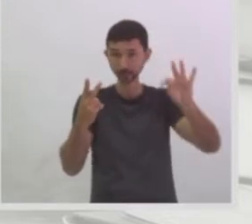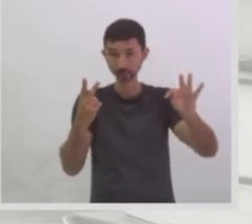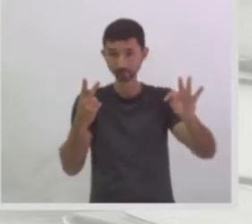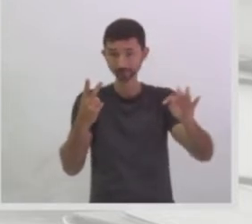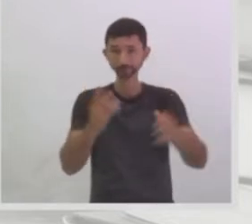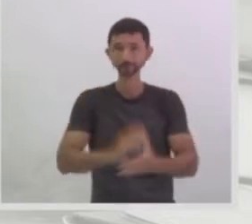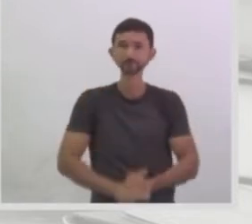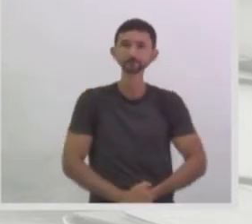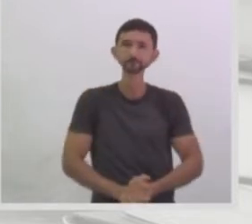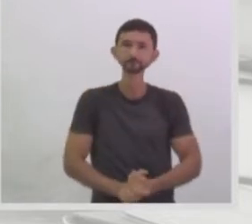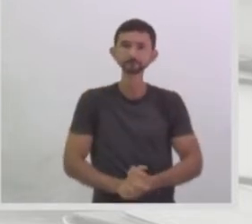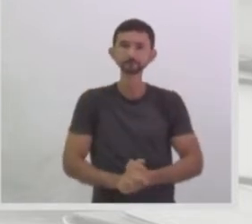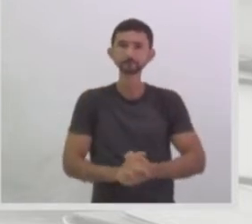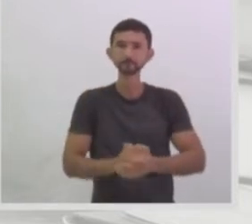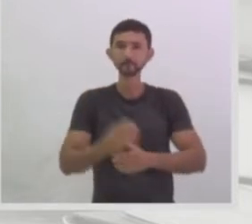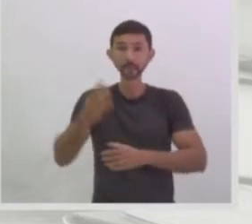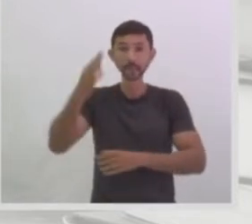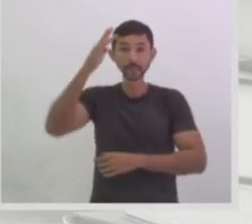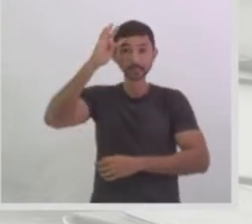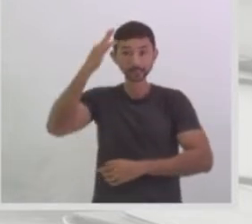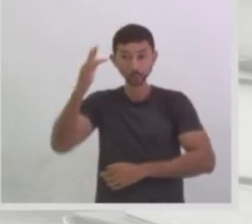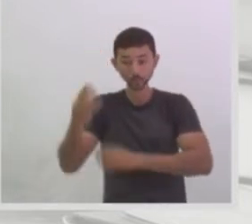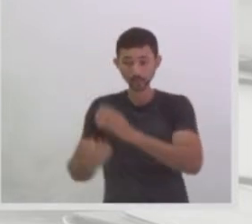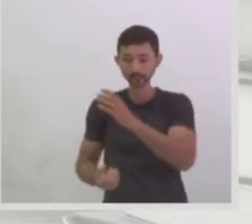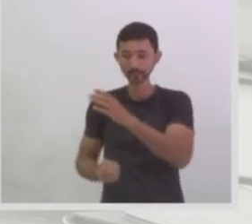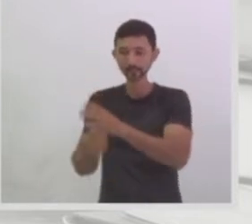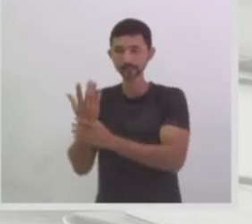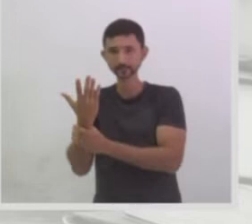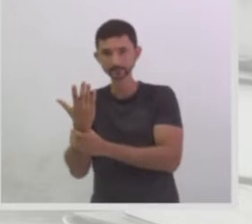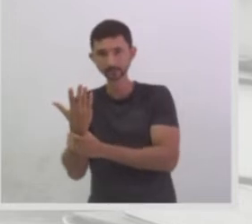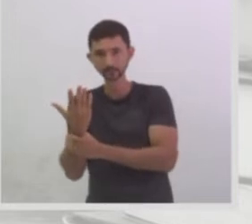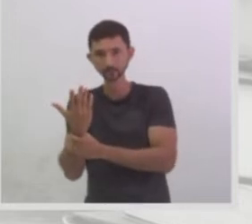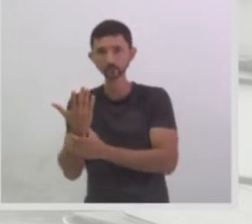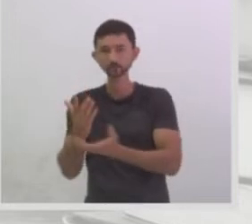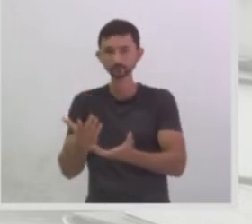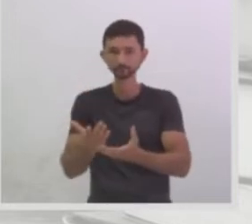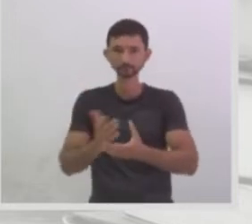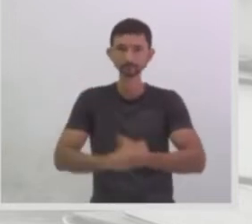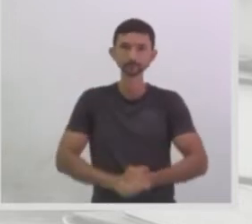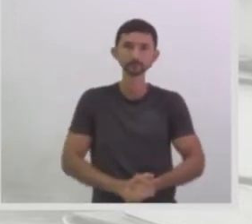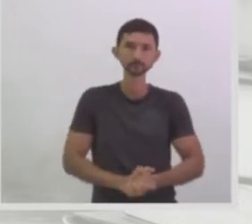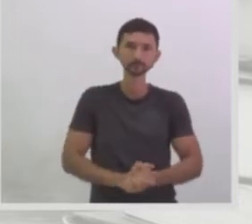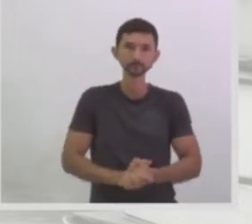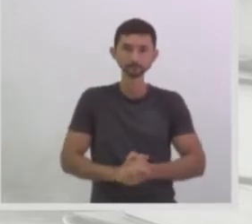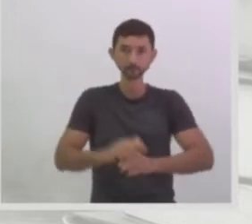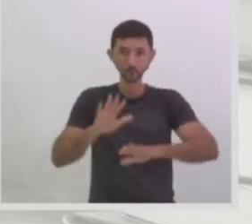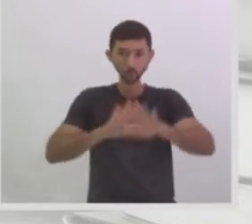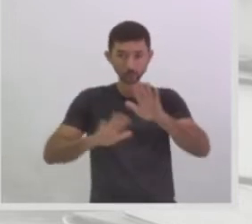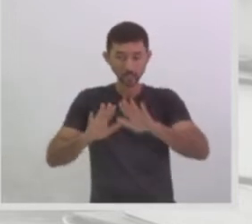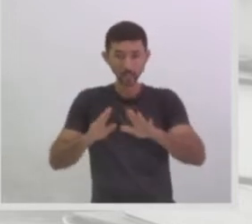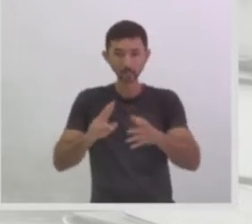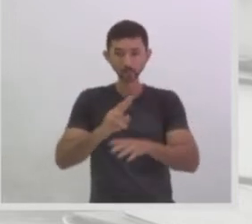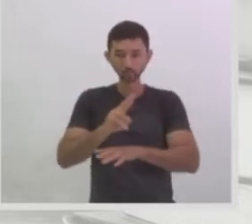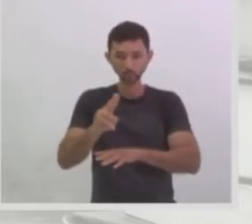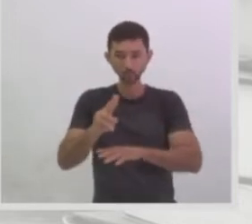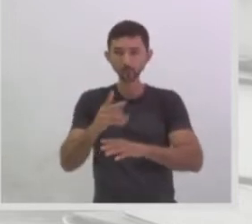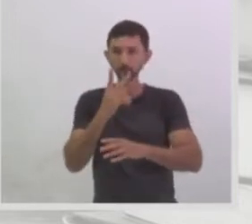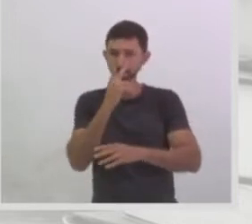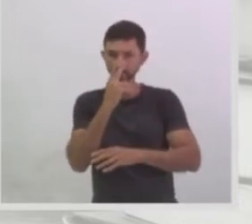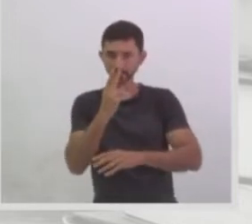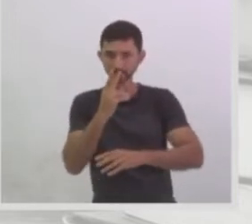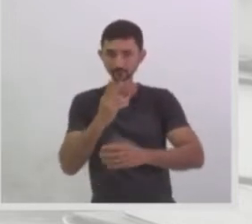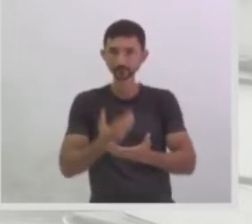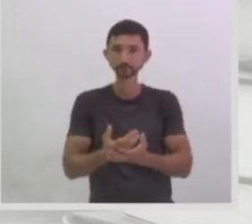humanos. A teoria da criação ou teoria criacionista, cuidado que os nomes são parecidos,